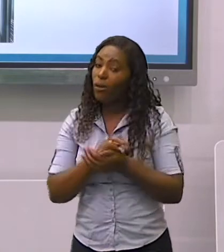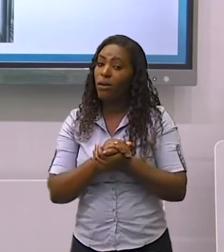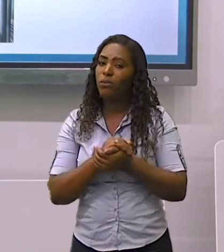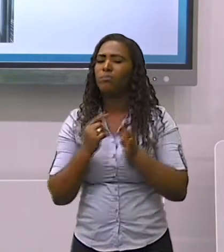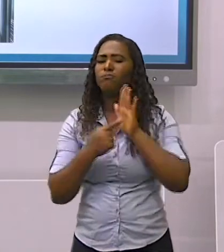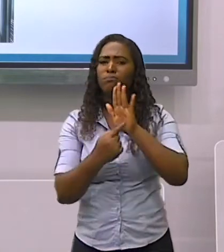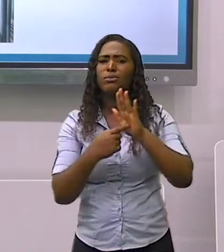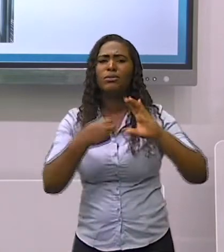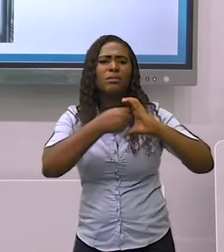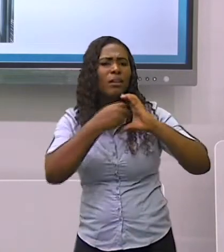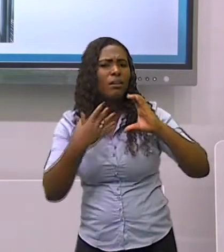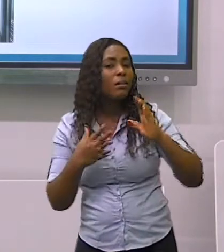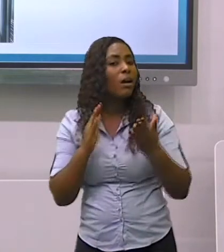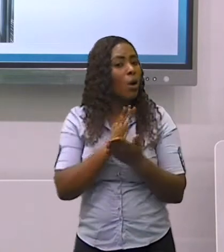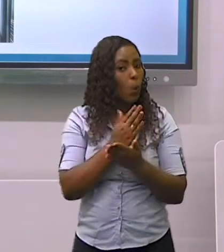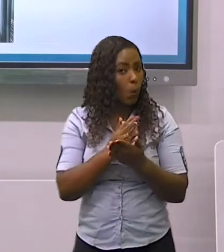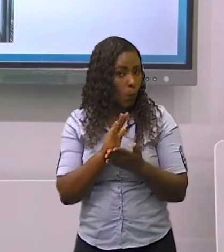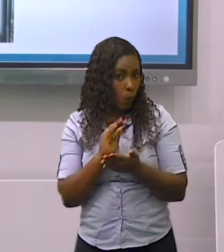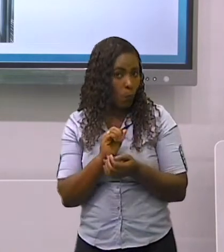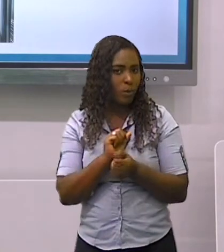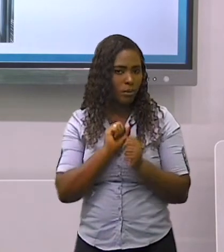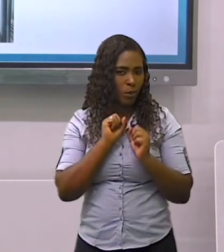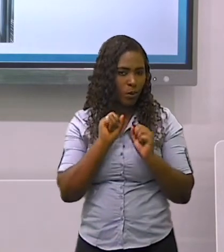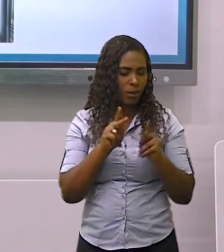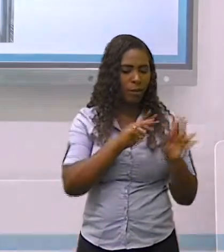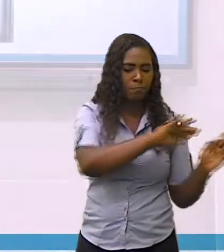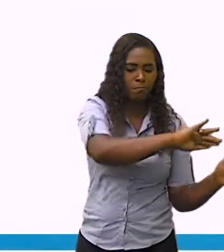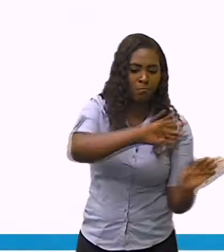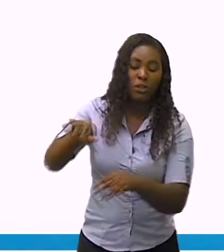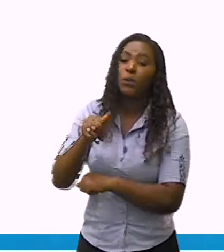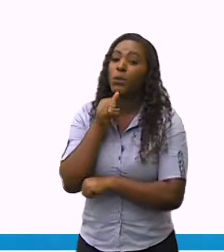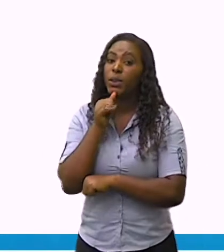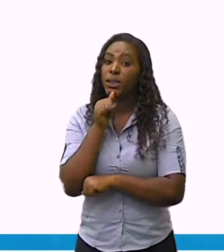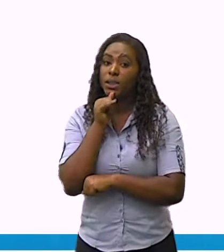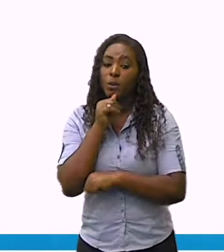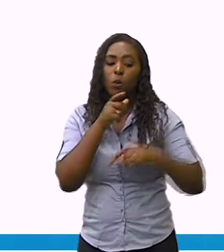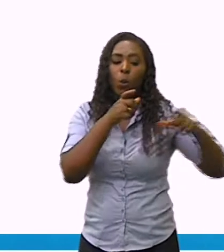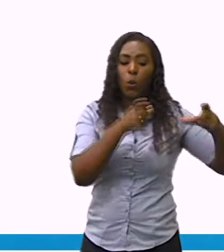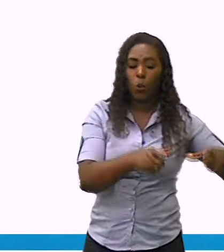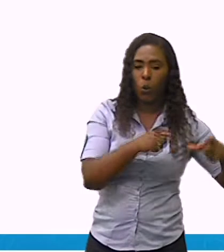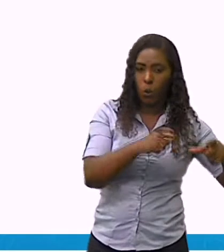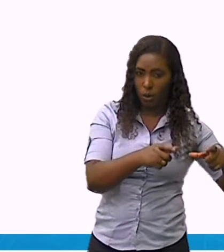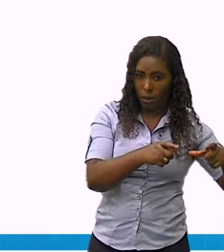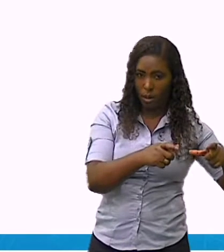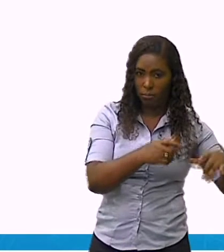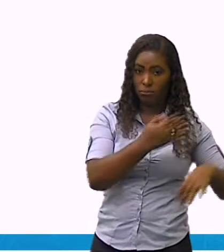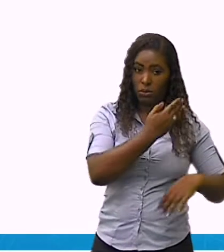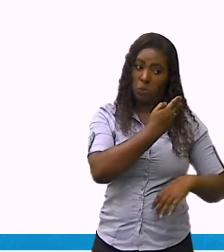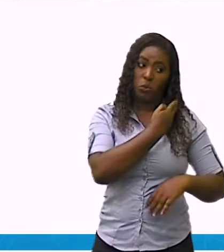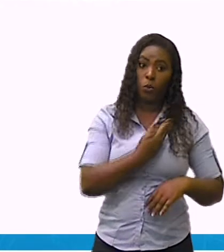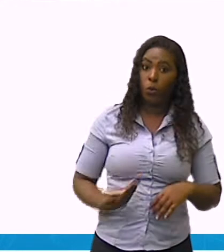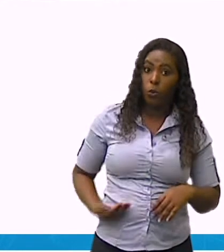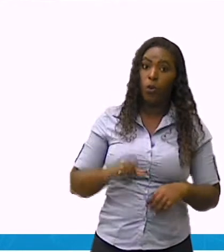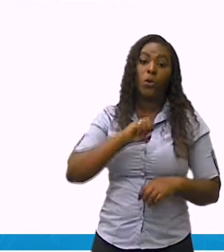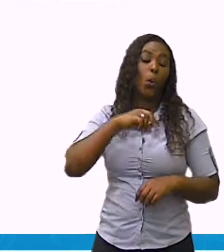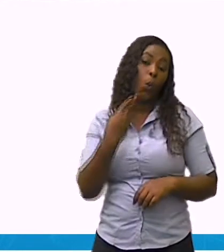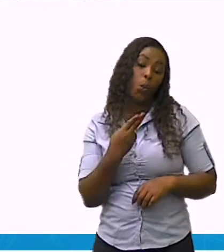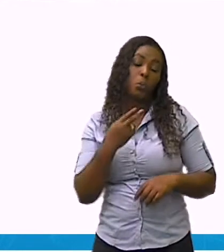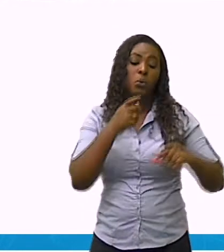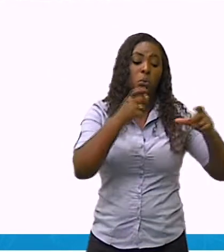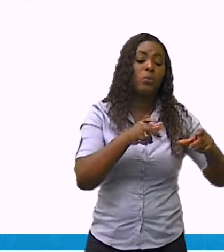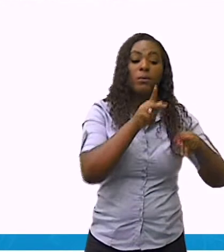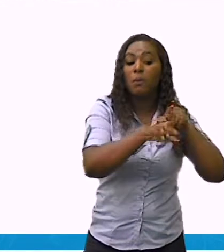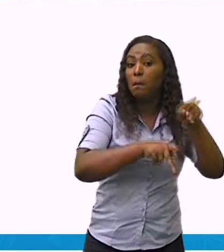entre espaços públicos e privados. Provavelmente você já